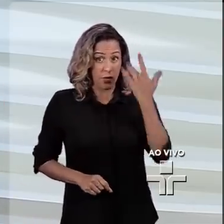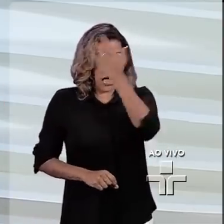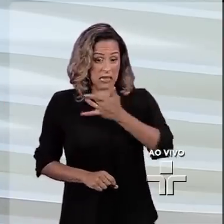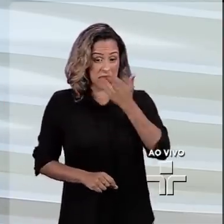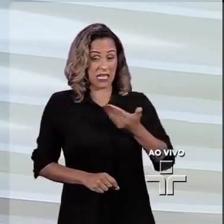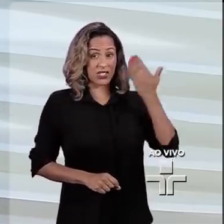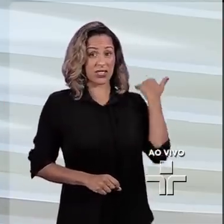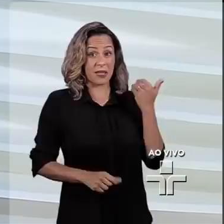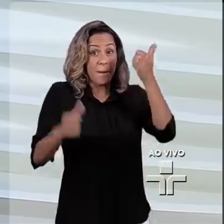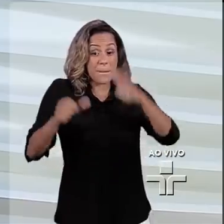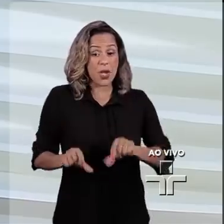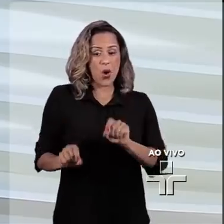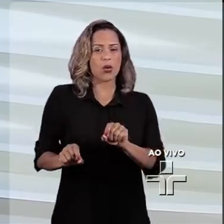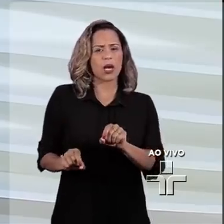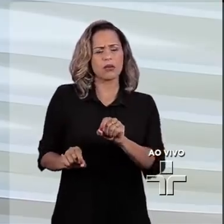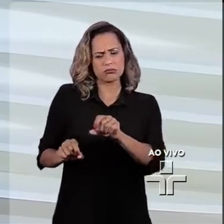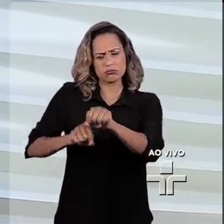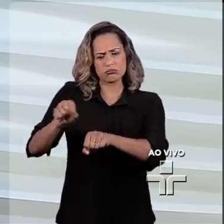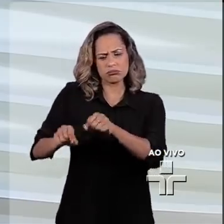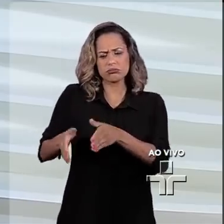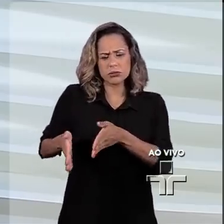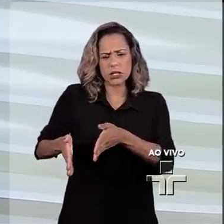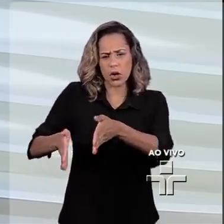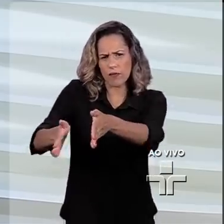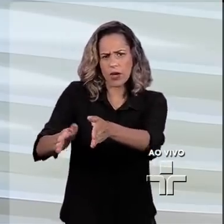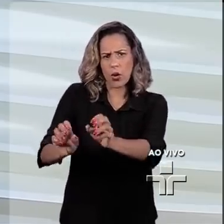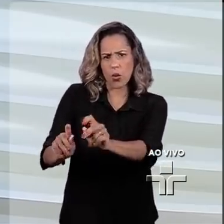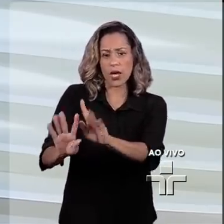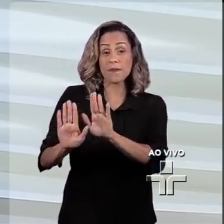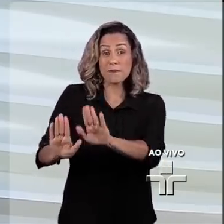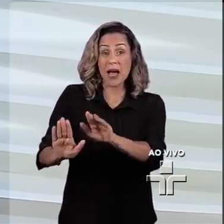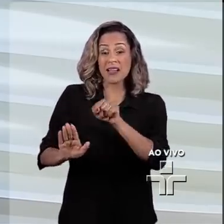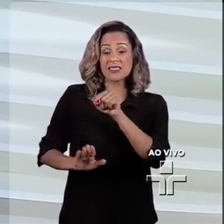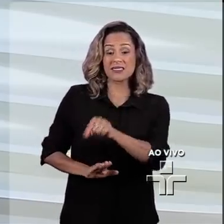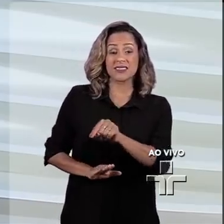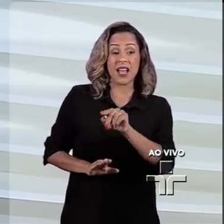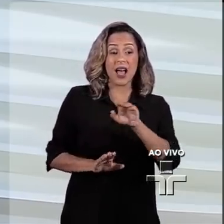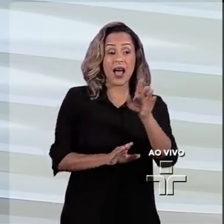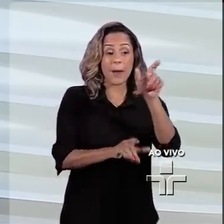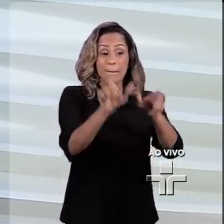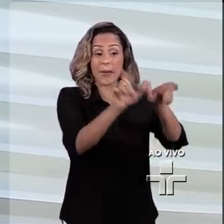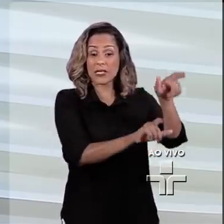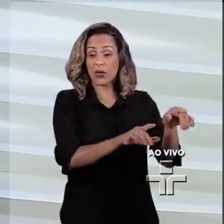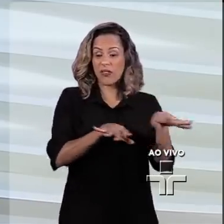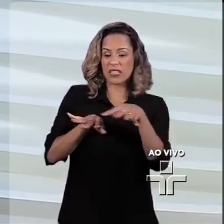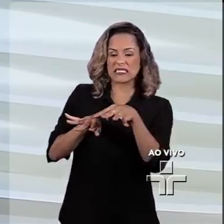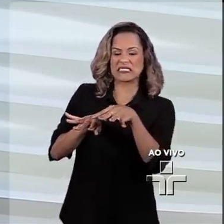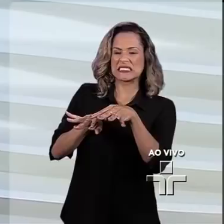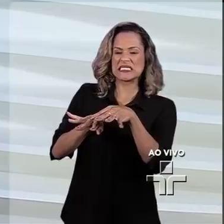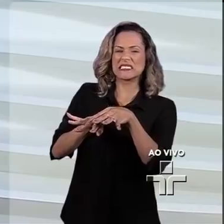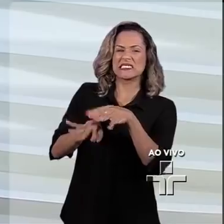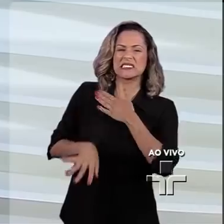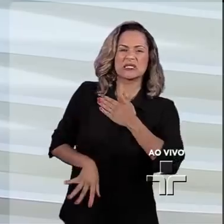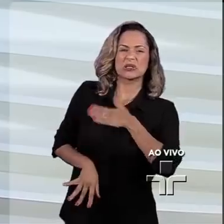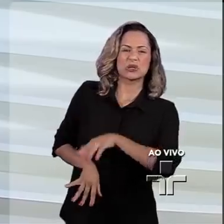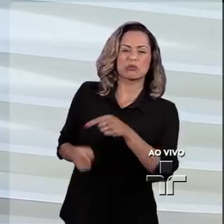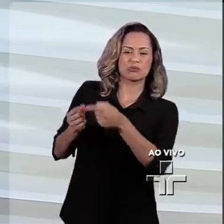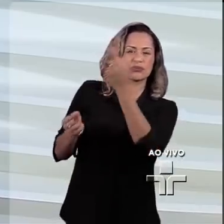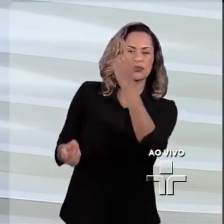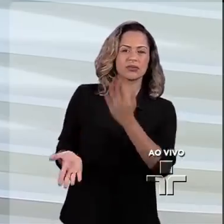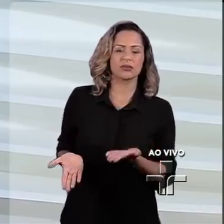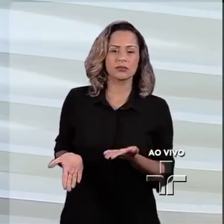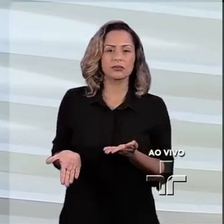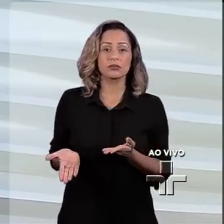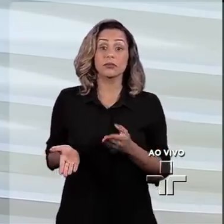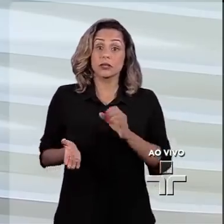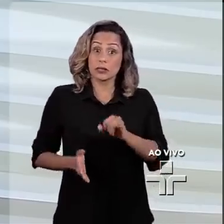ter deixado a ciclovia algo que a população viu como ruim. A ciclovia sempre foi algo que a população viu como positivo, é